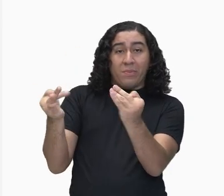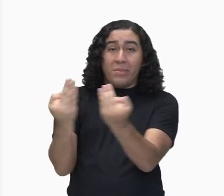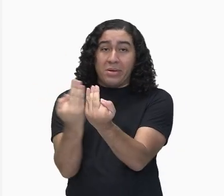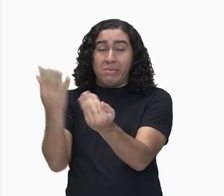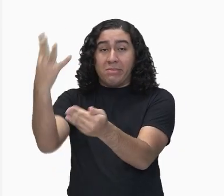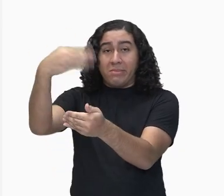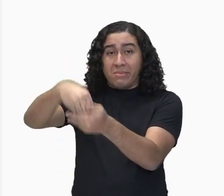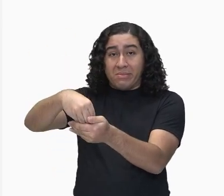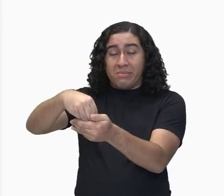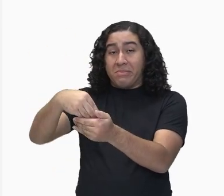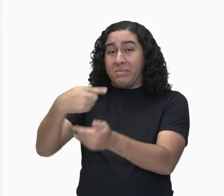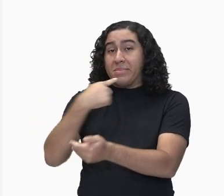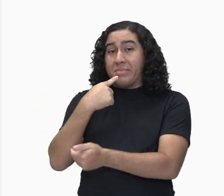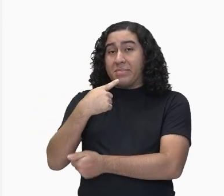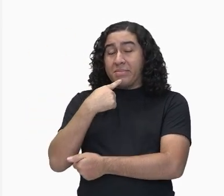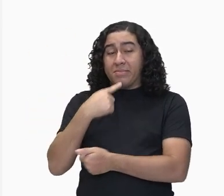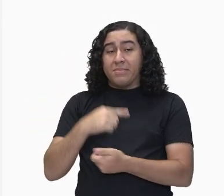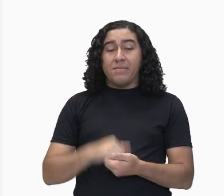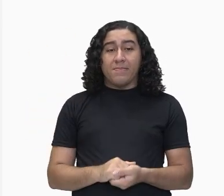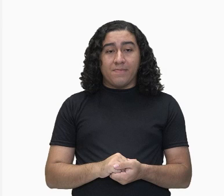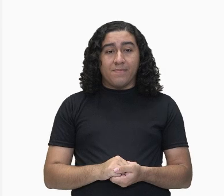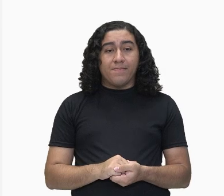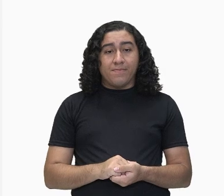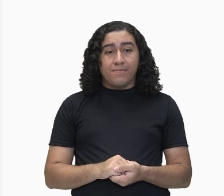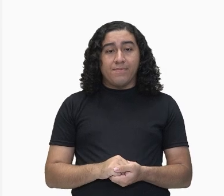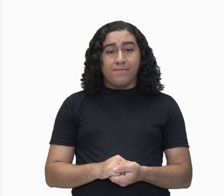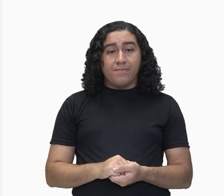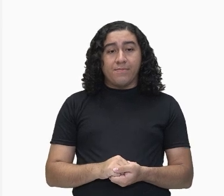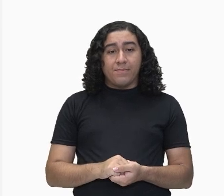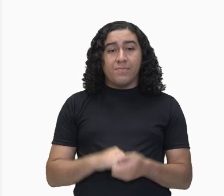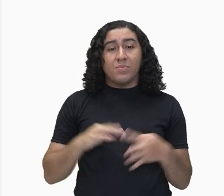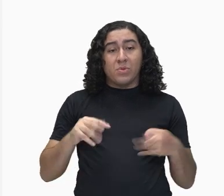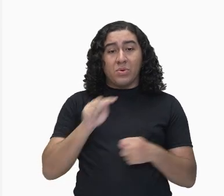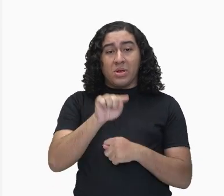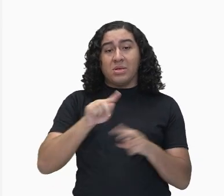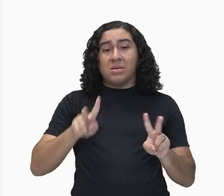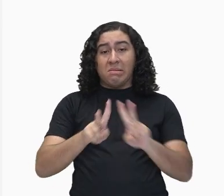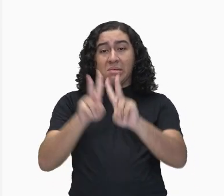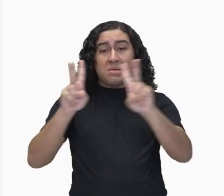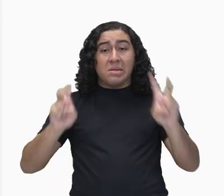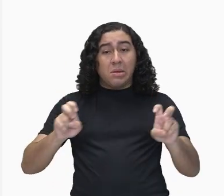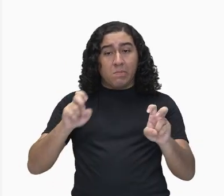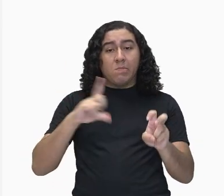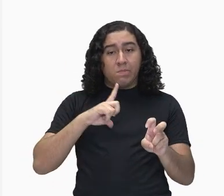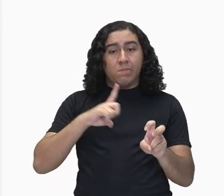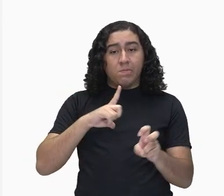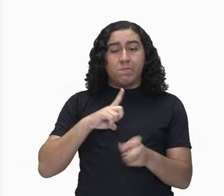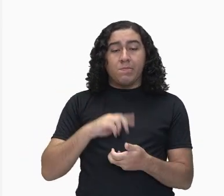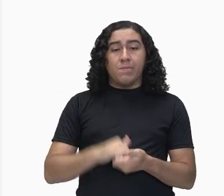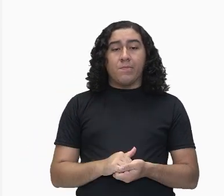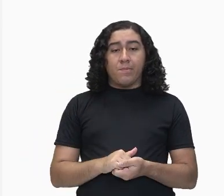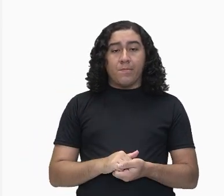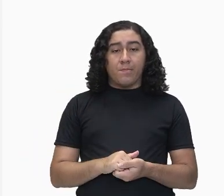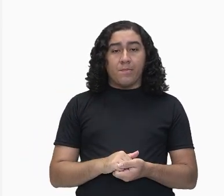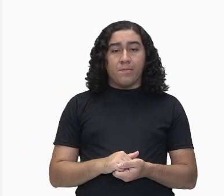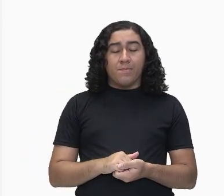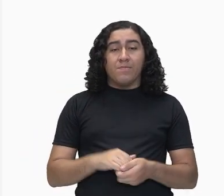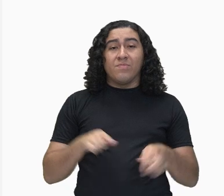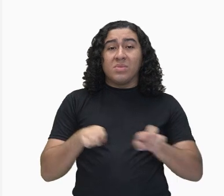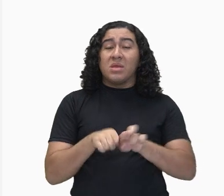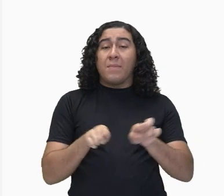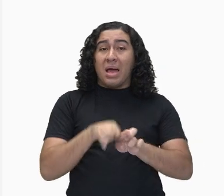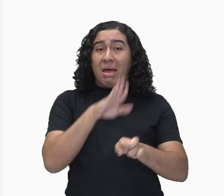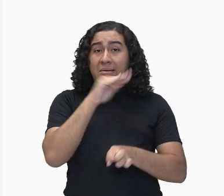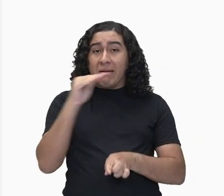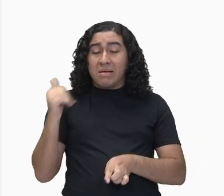bem próximos, né? Então, tudo isso faz parte dessas histórias que eles estão contando. De infanticídios,